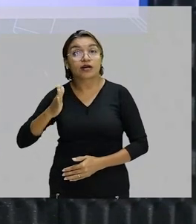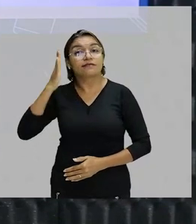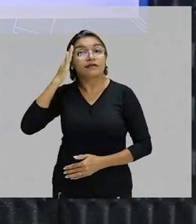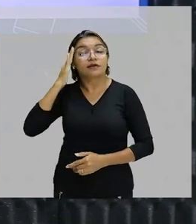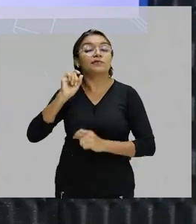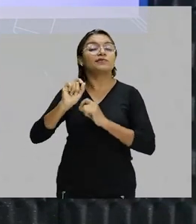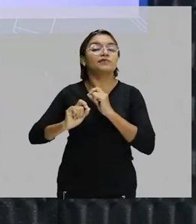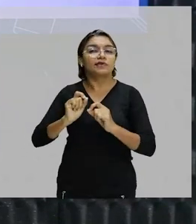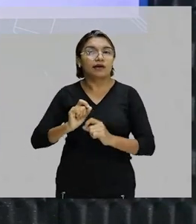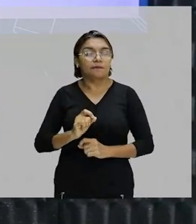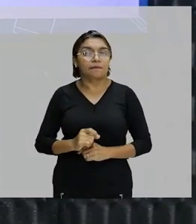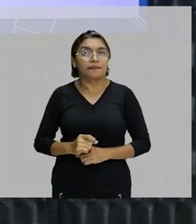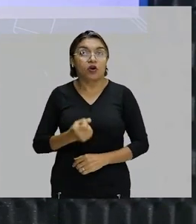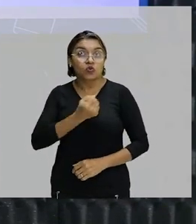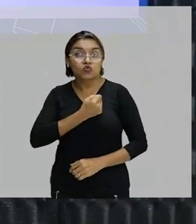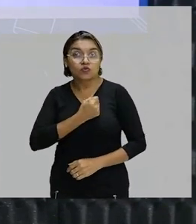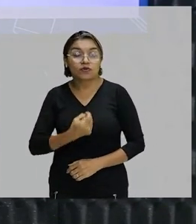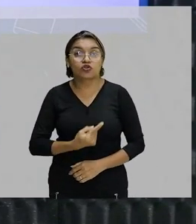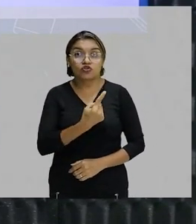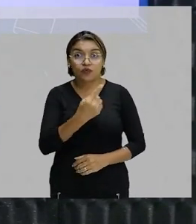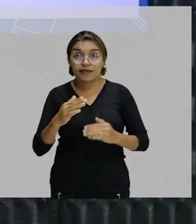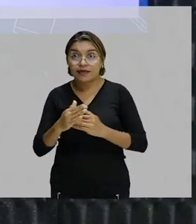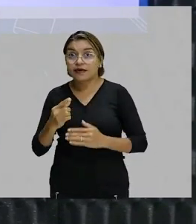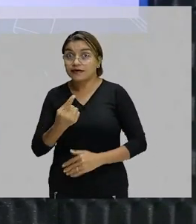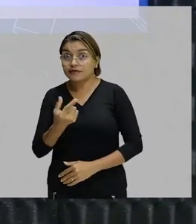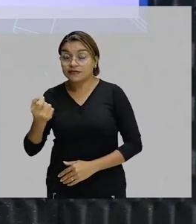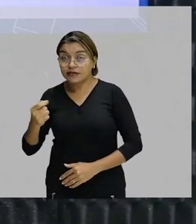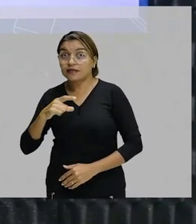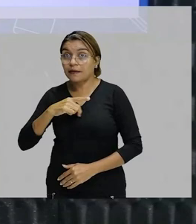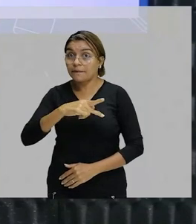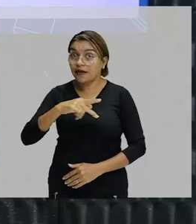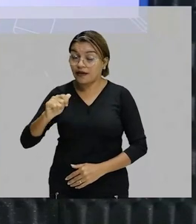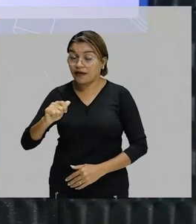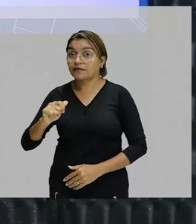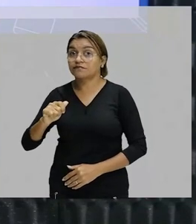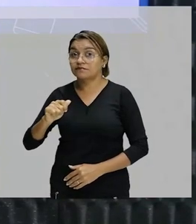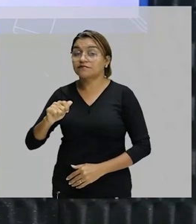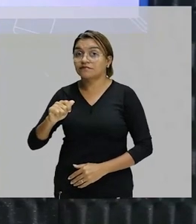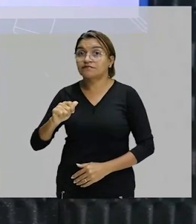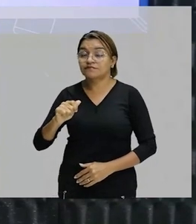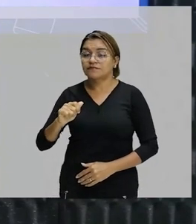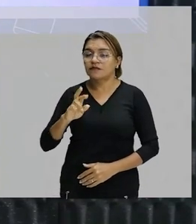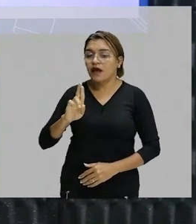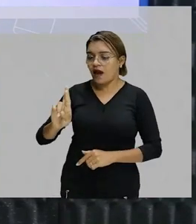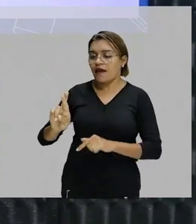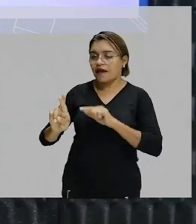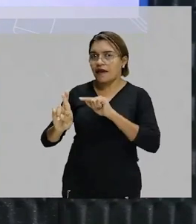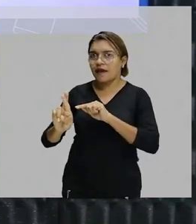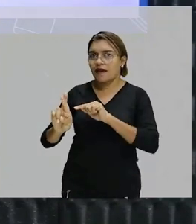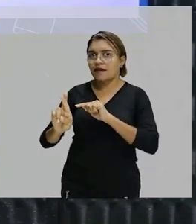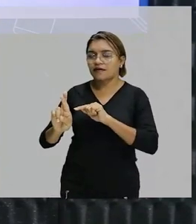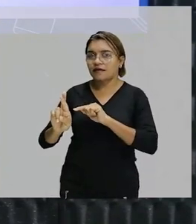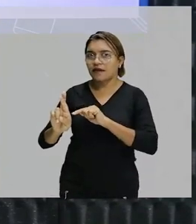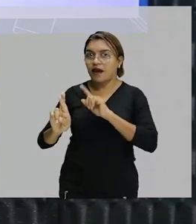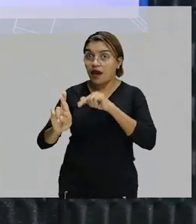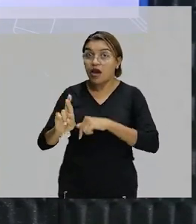que os números entre 1 e 100 eles formam uma pa onde né o a razão Vale justamente